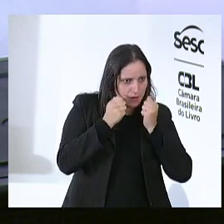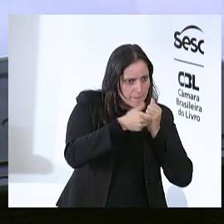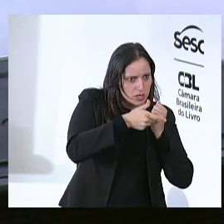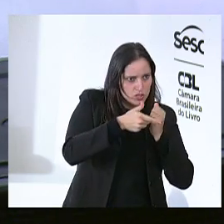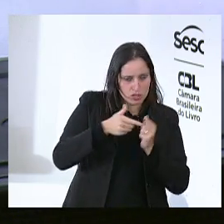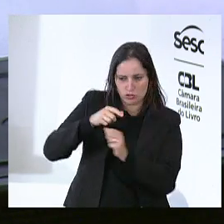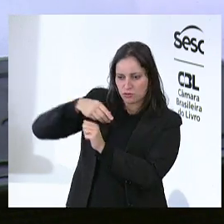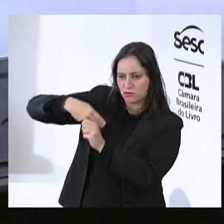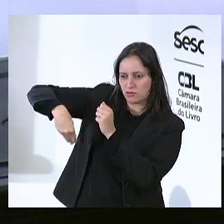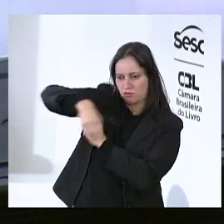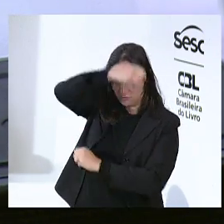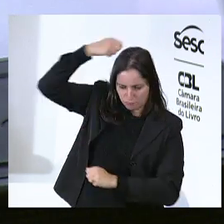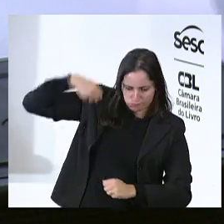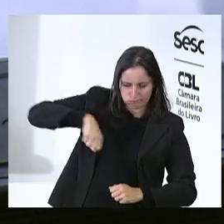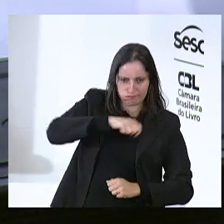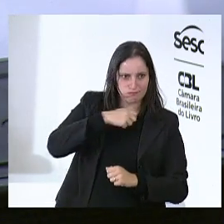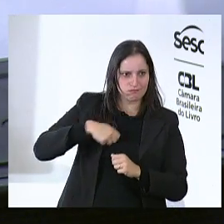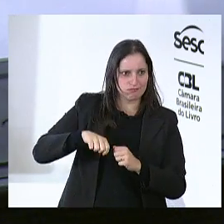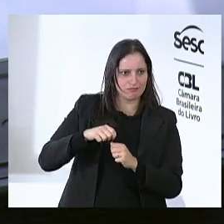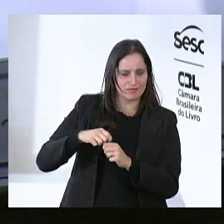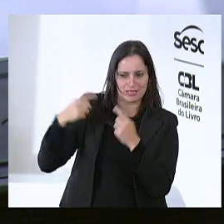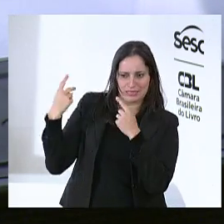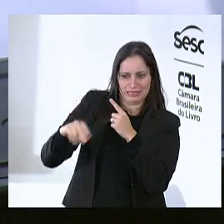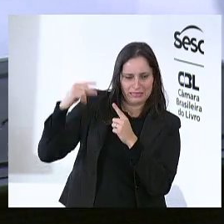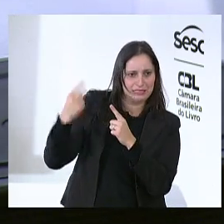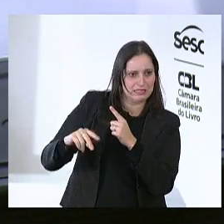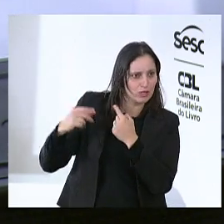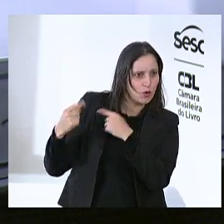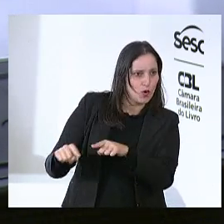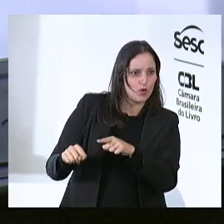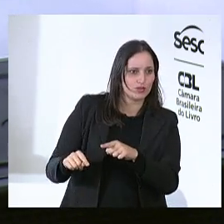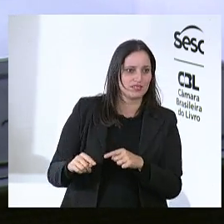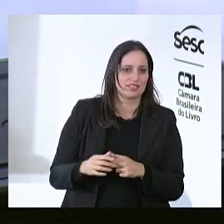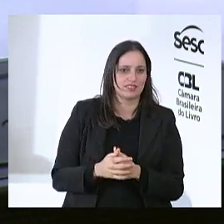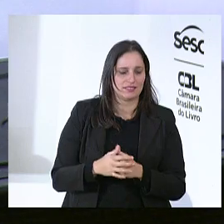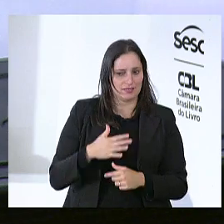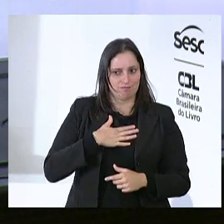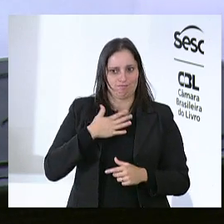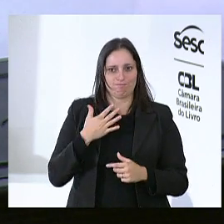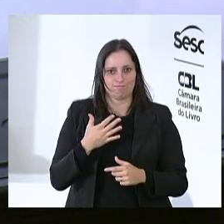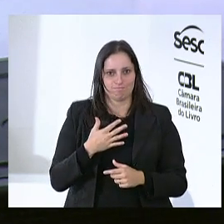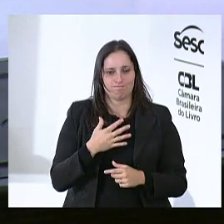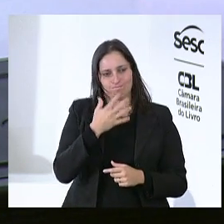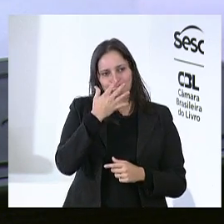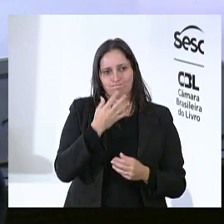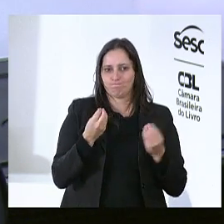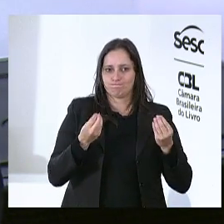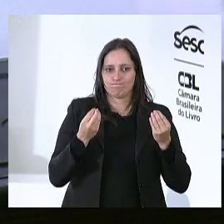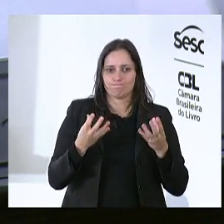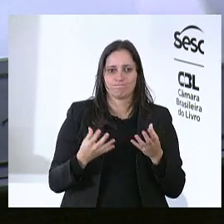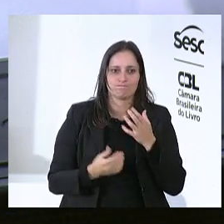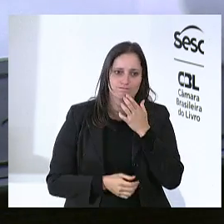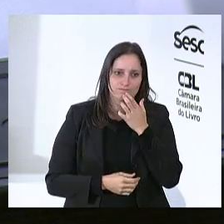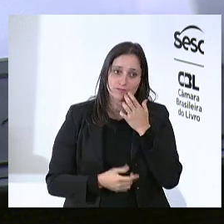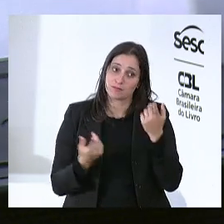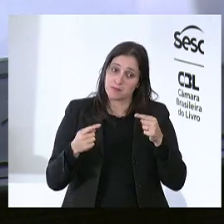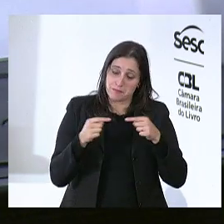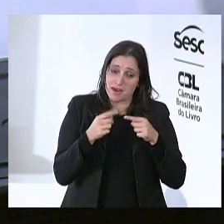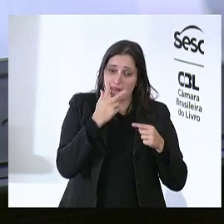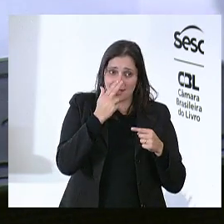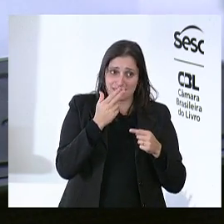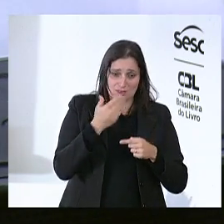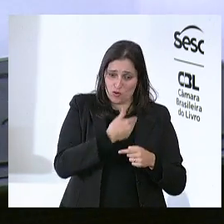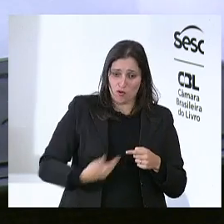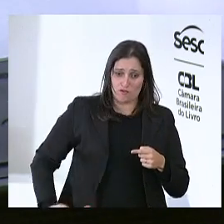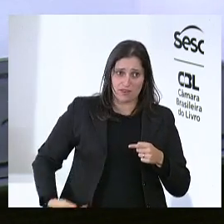a democracia, né, com isso. Então, as pessoas têm que assumir, eu gosto de ditadura e vamos novamente para uma ditadura. Né?